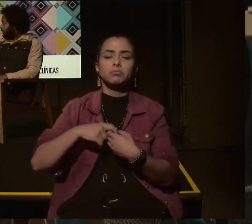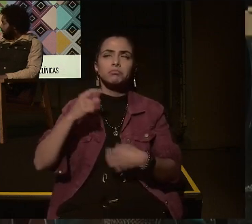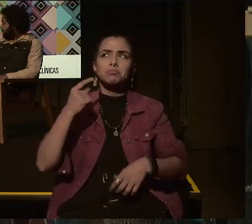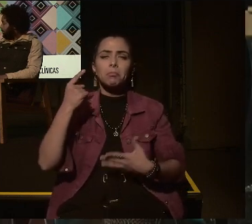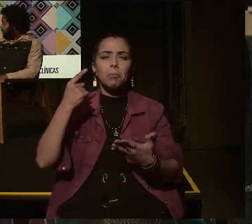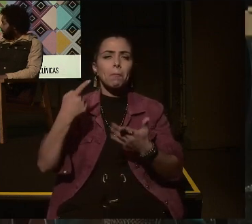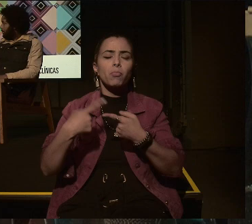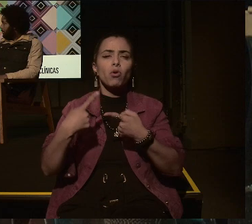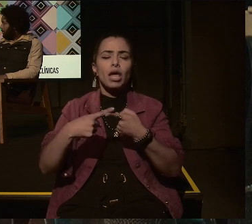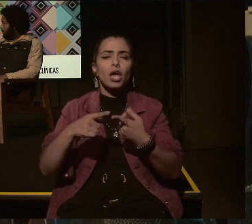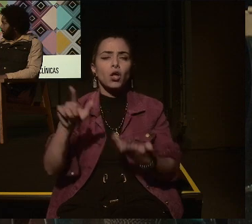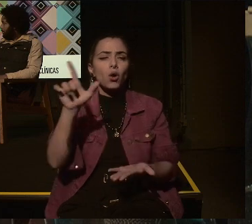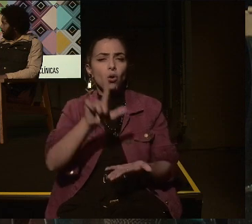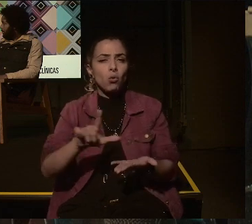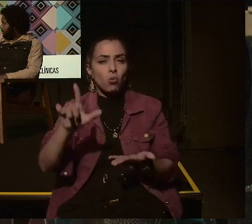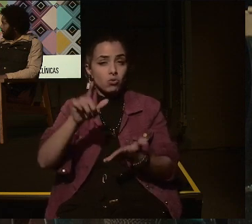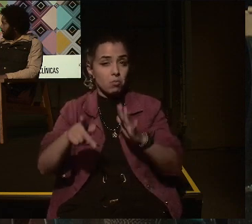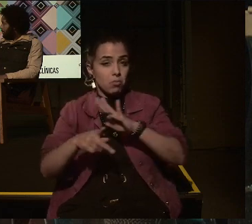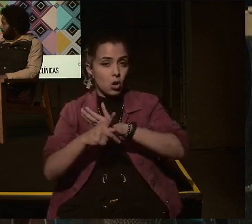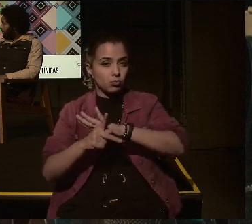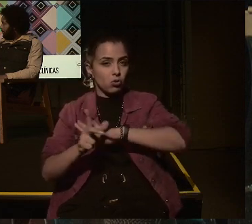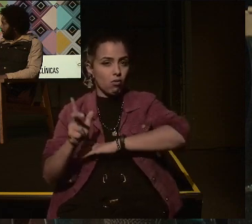lógica condominial